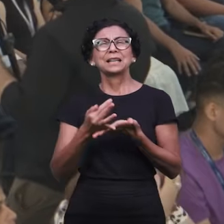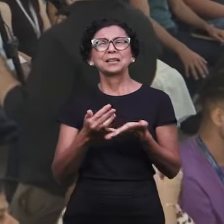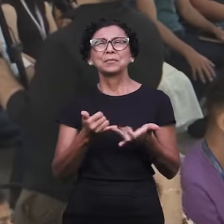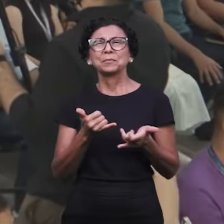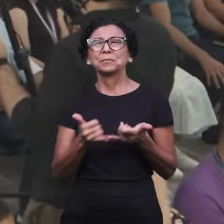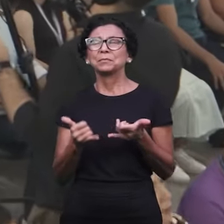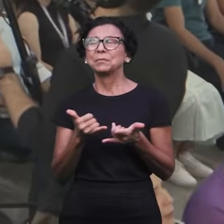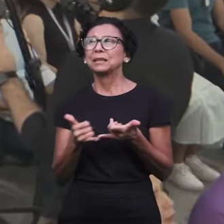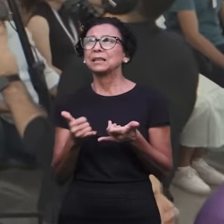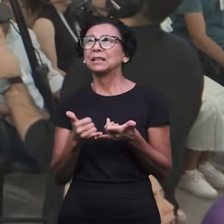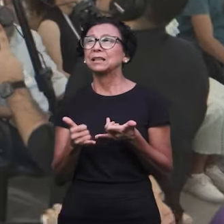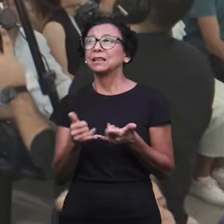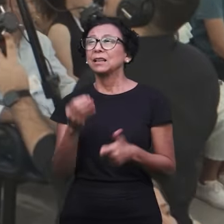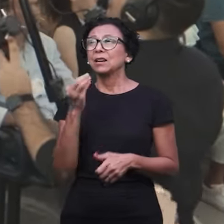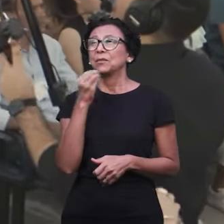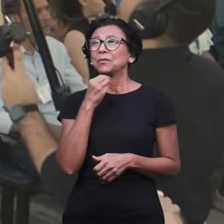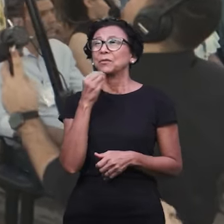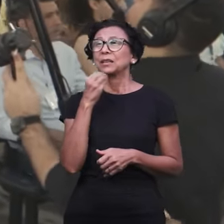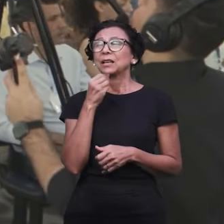parece